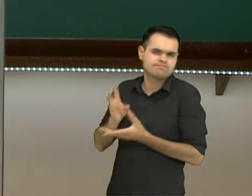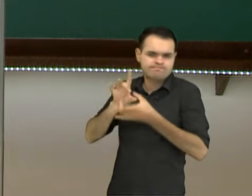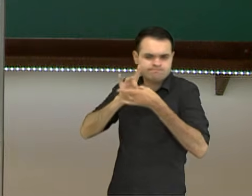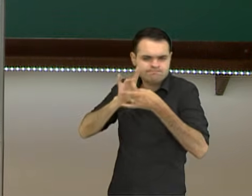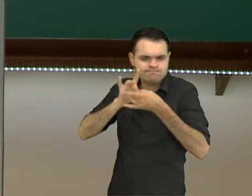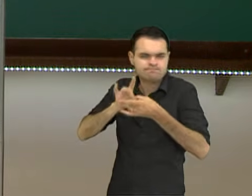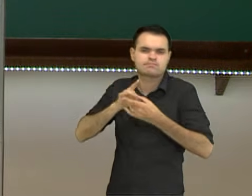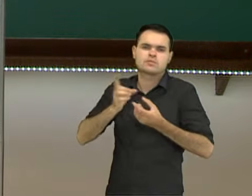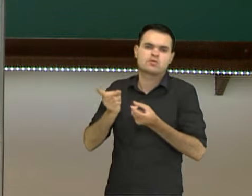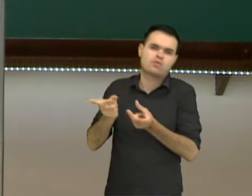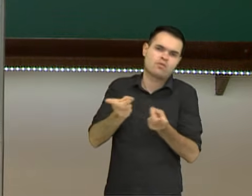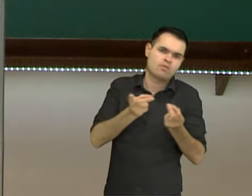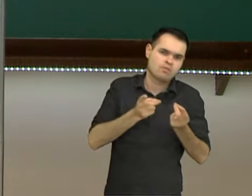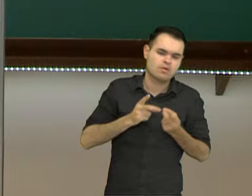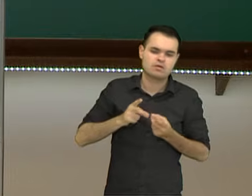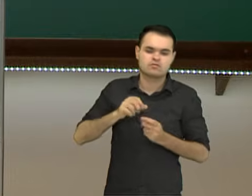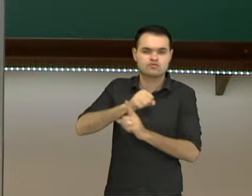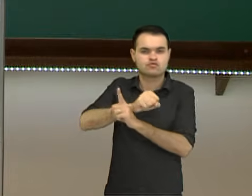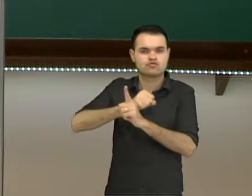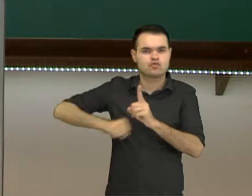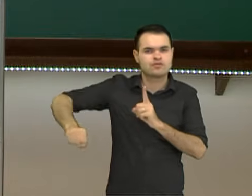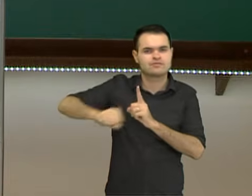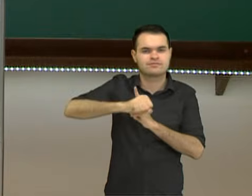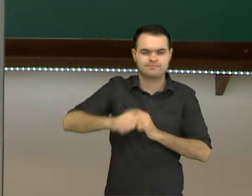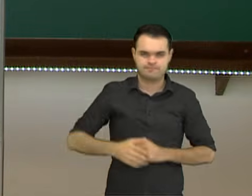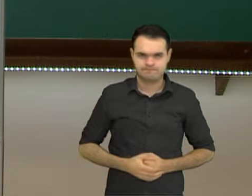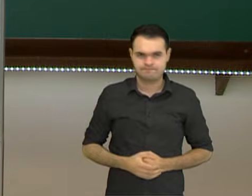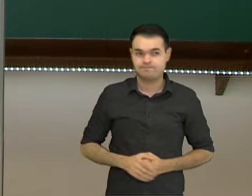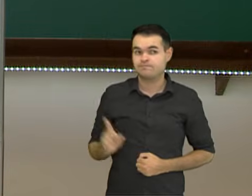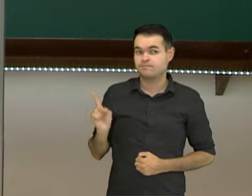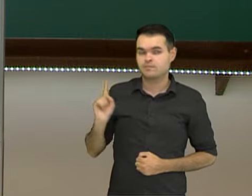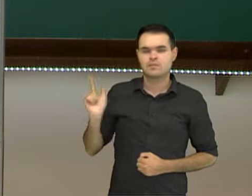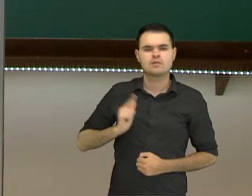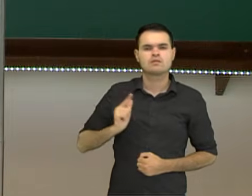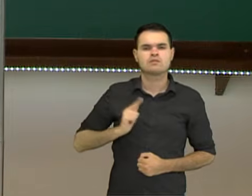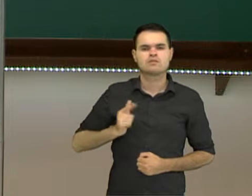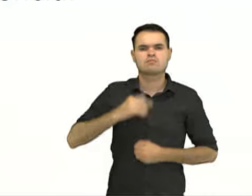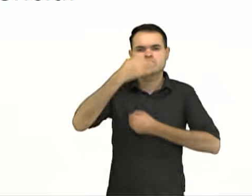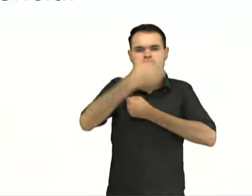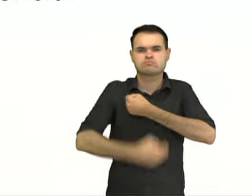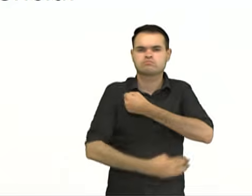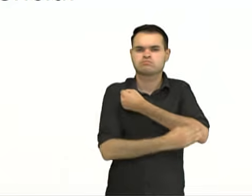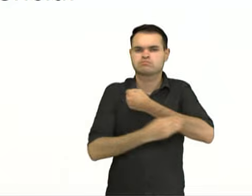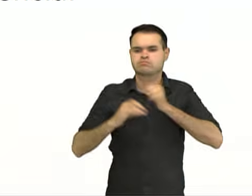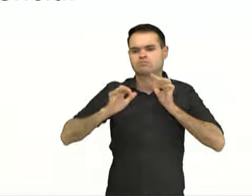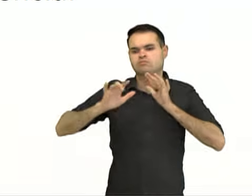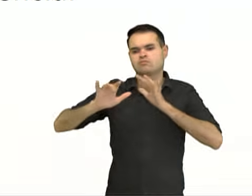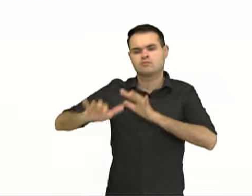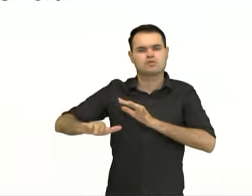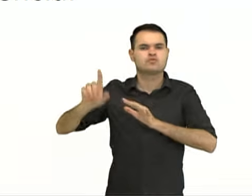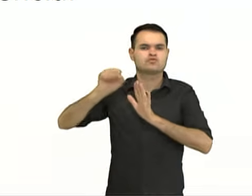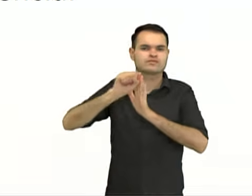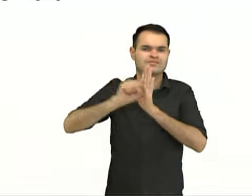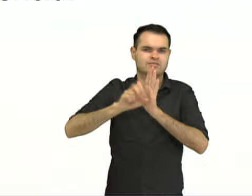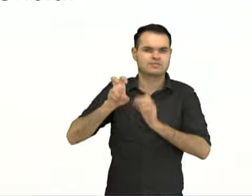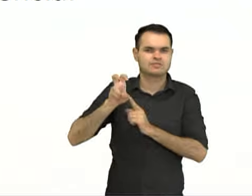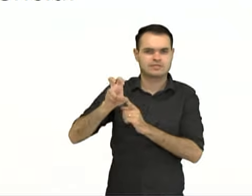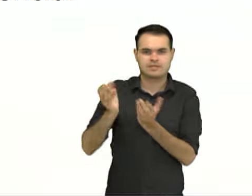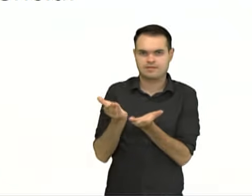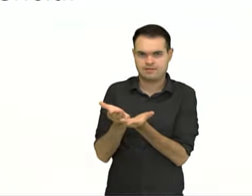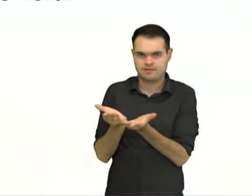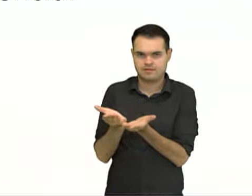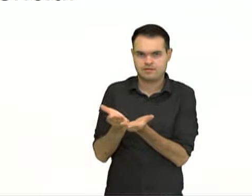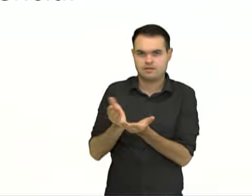esteve envolvido aí com a sociedade. Então aqui, né, as cruzadas. Desde o século V, os